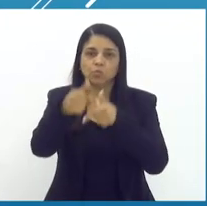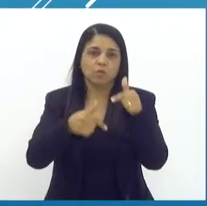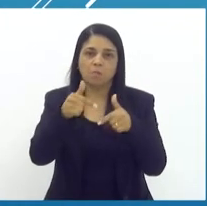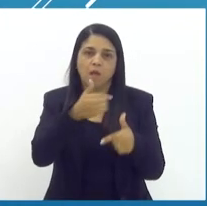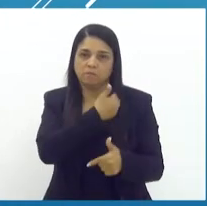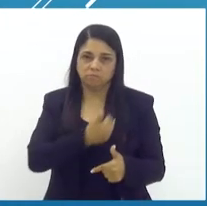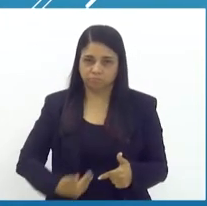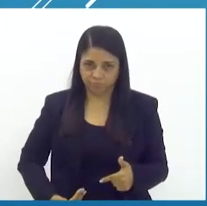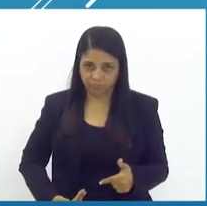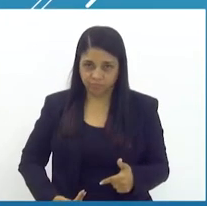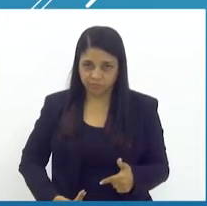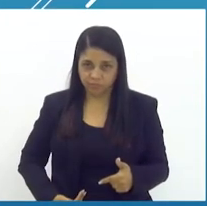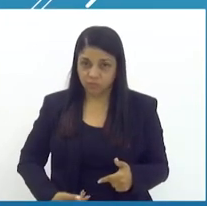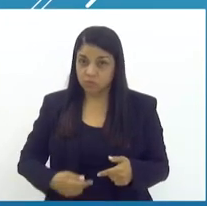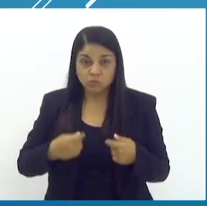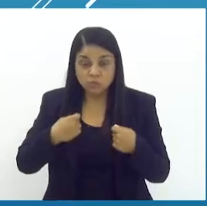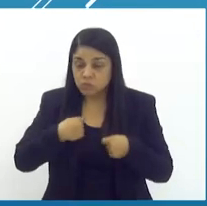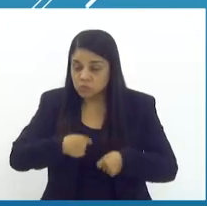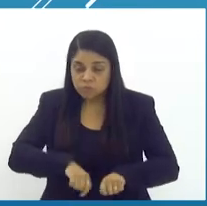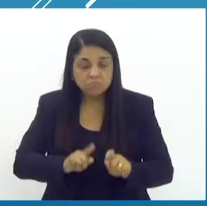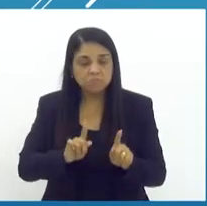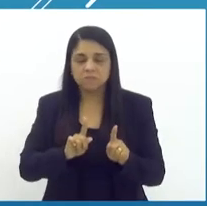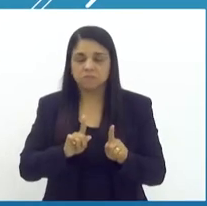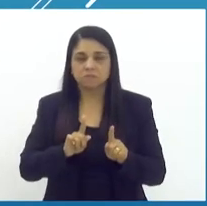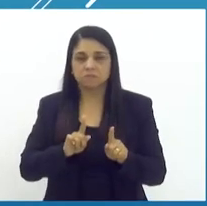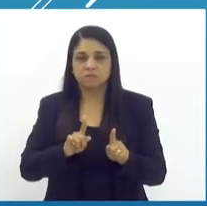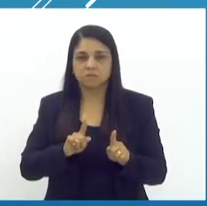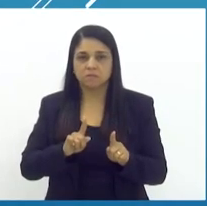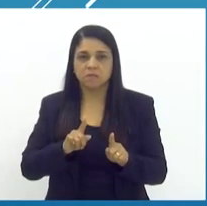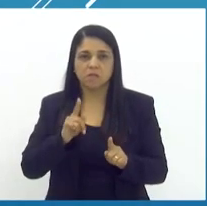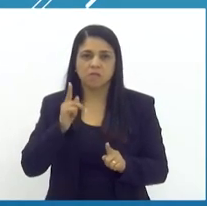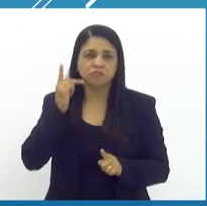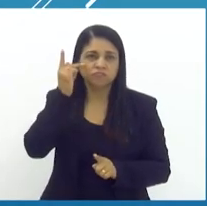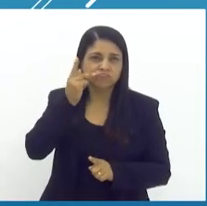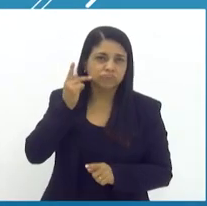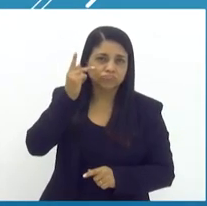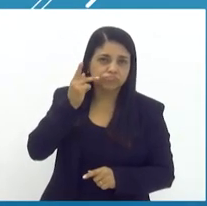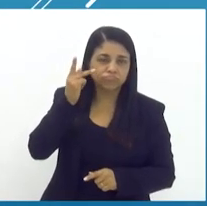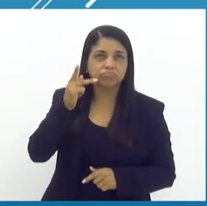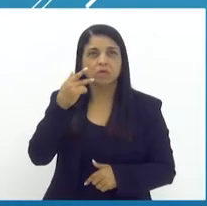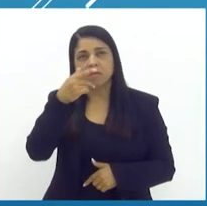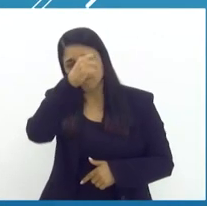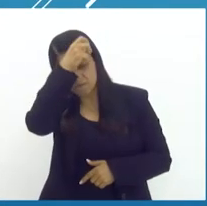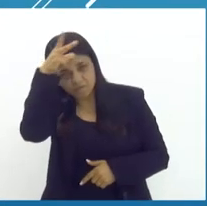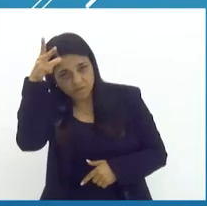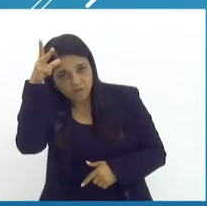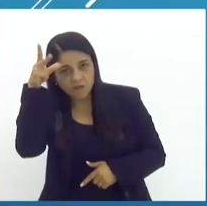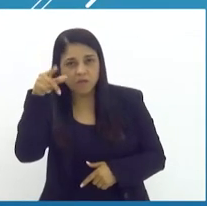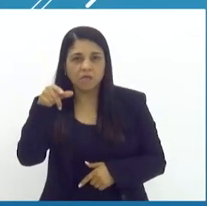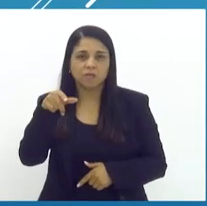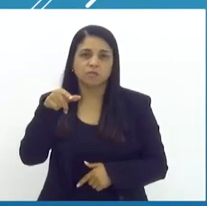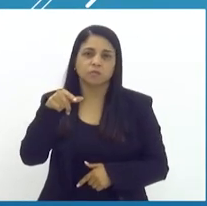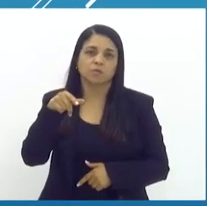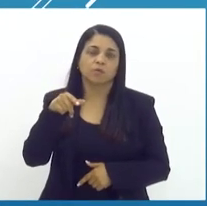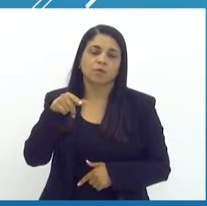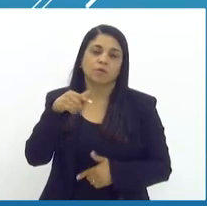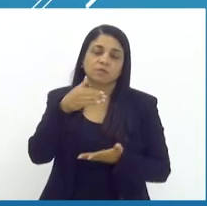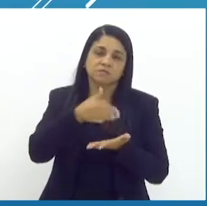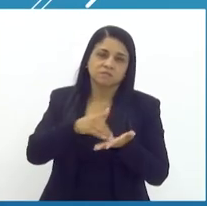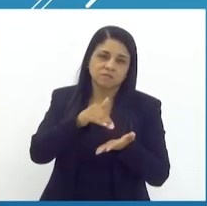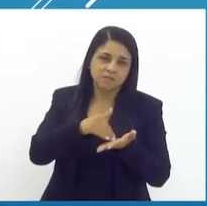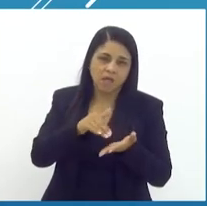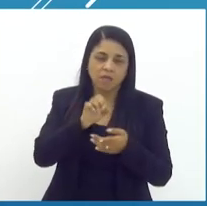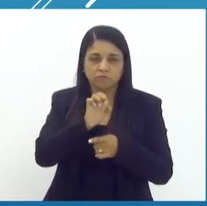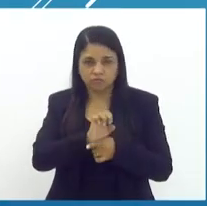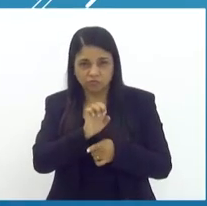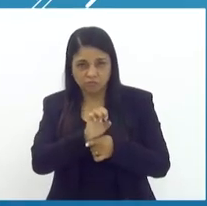não precisa ser a gente público que a gente político no caso governadores os prefeitos ou quem fizer essa vez como secretário de estado